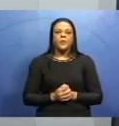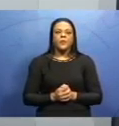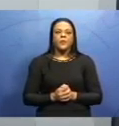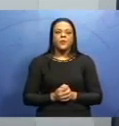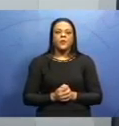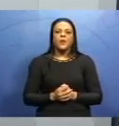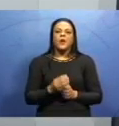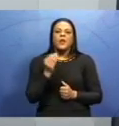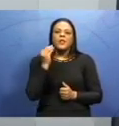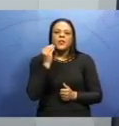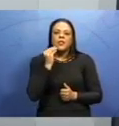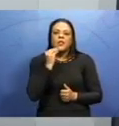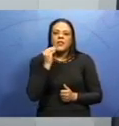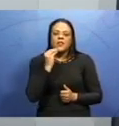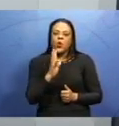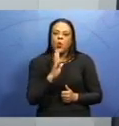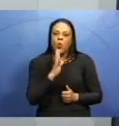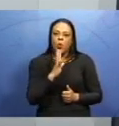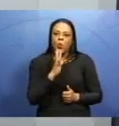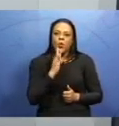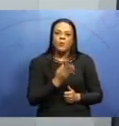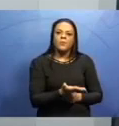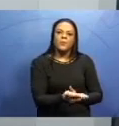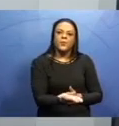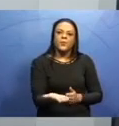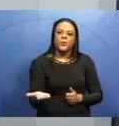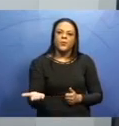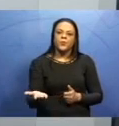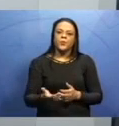Aqui nós temos testando os conhecimentos.